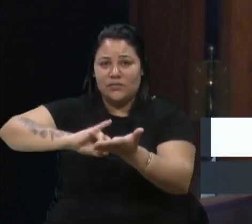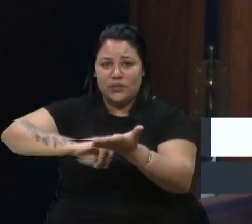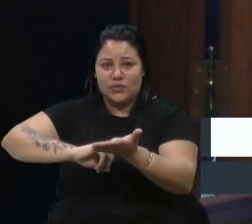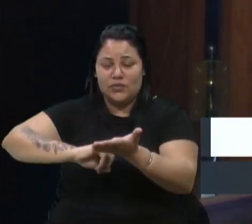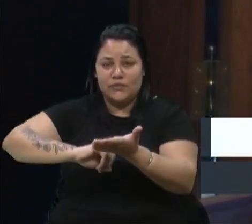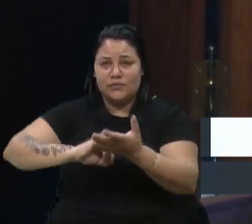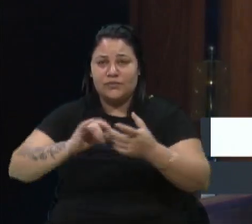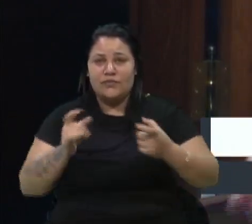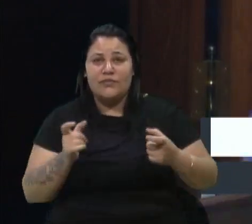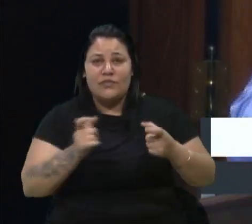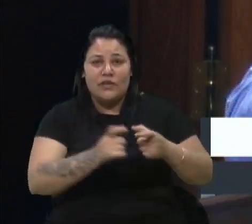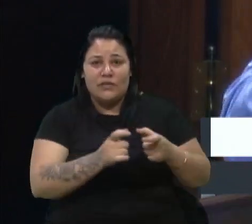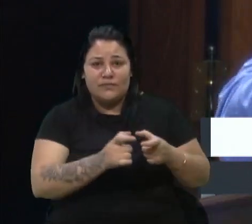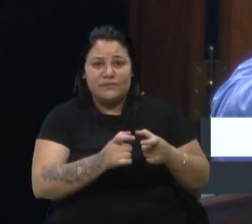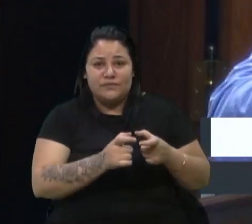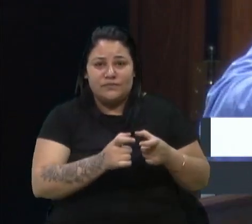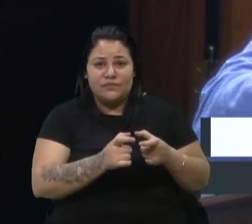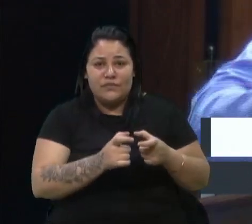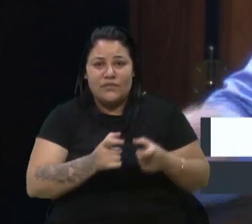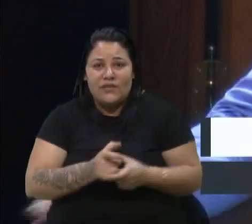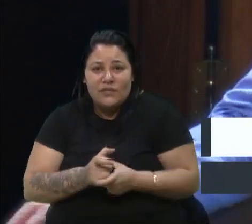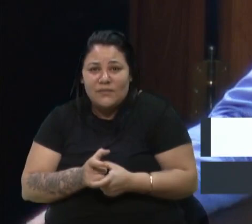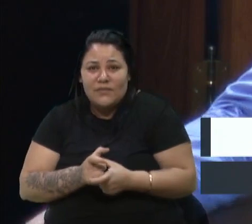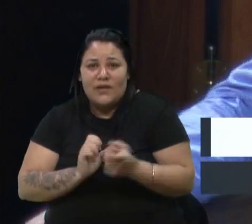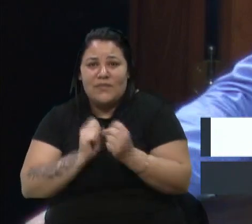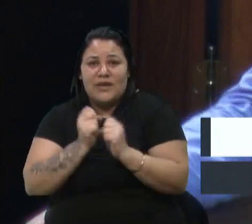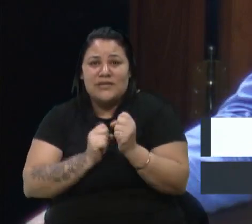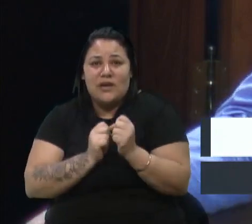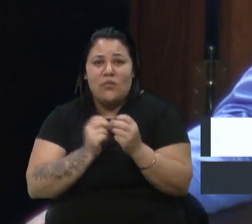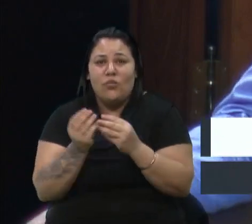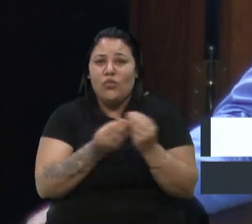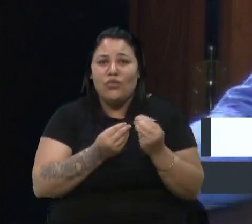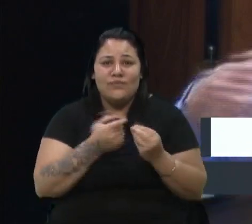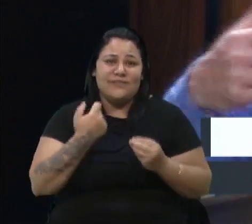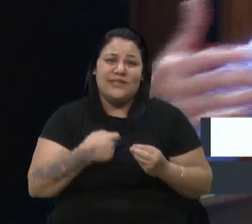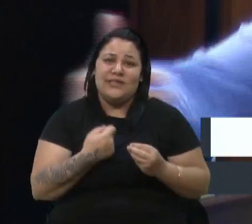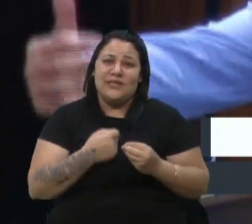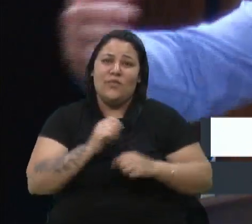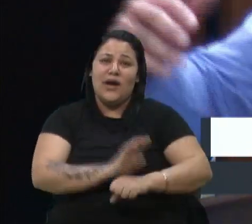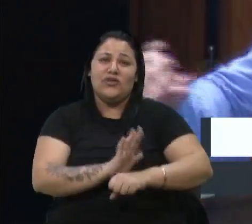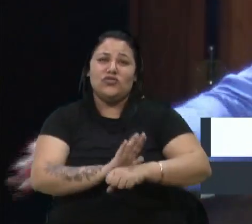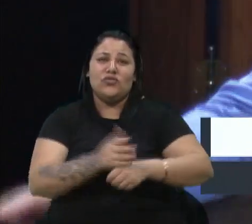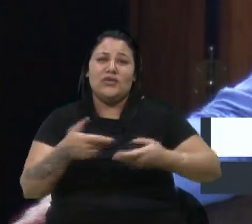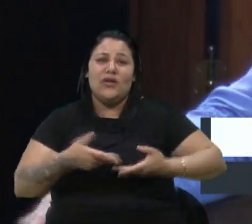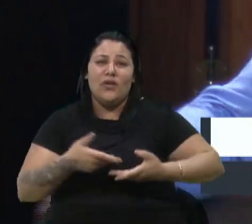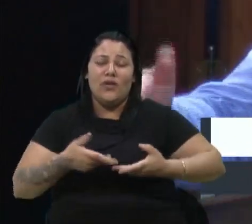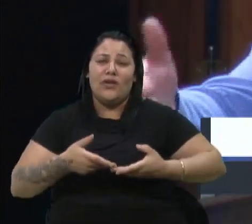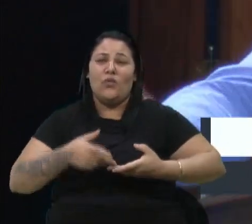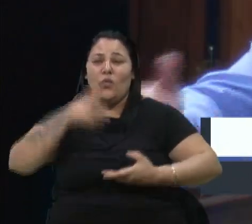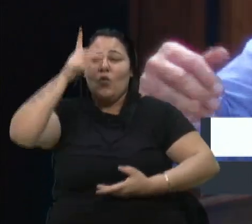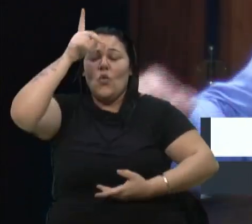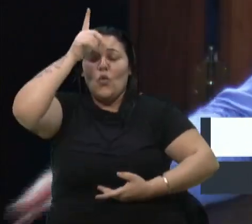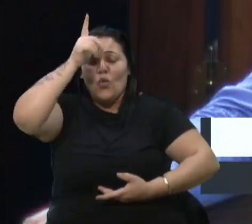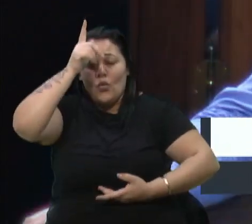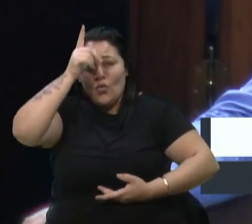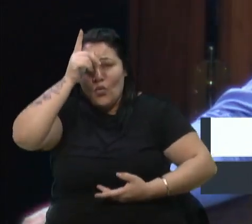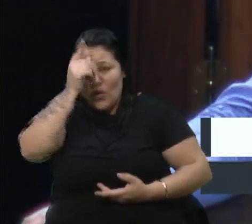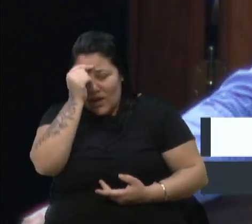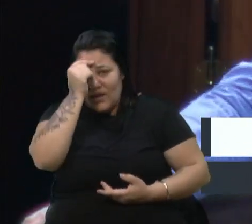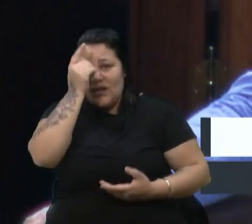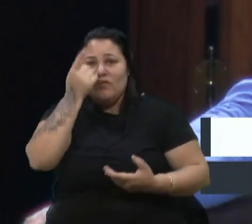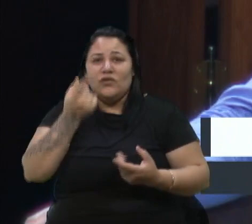Micro e pequenas empresas, muitas que precisam de um alento, de uma folga de caixa para manter seus